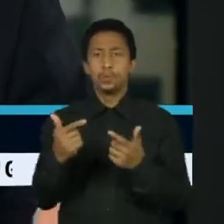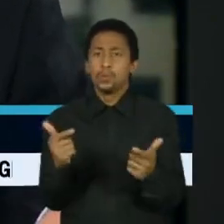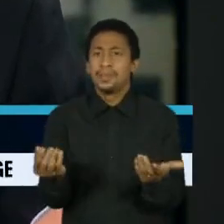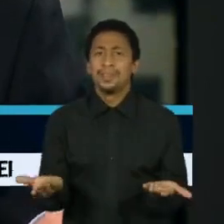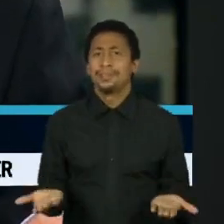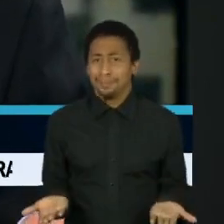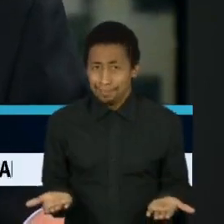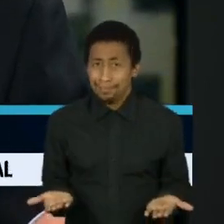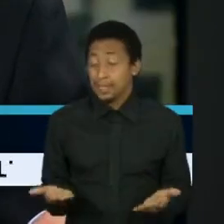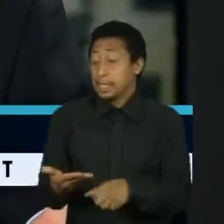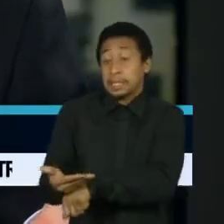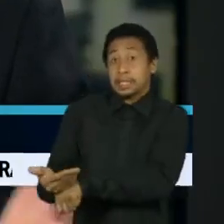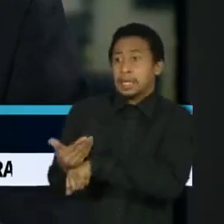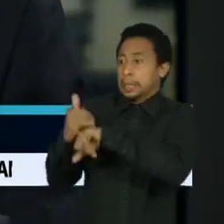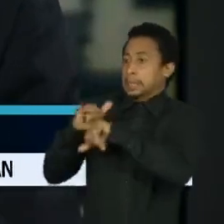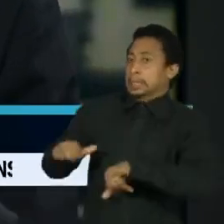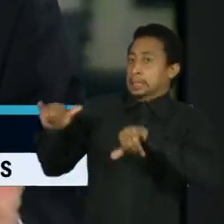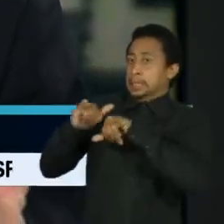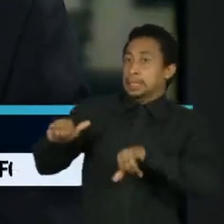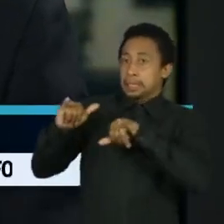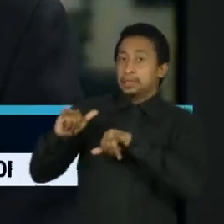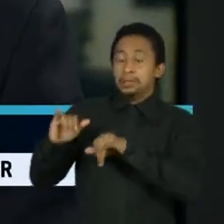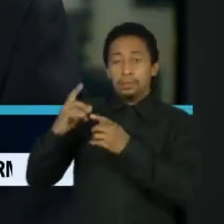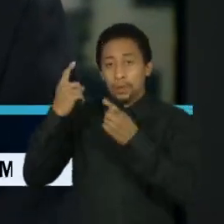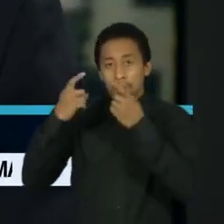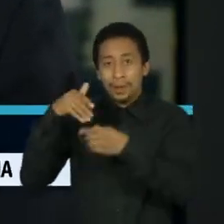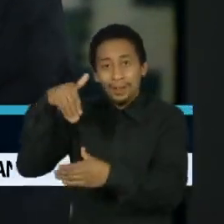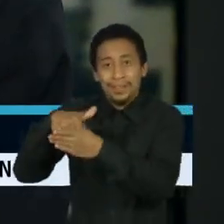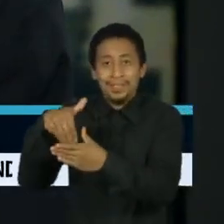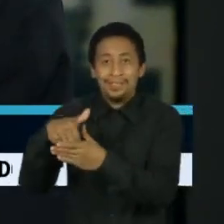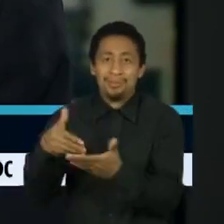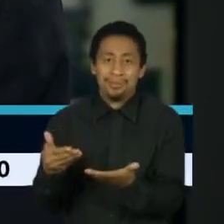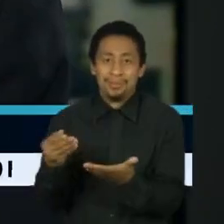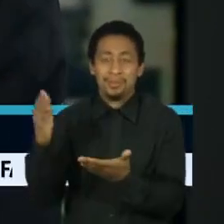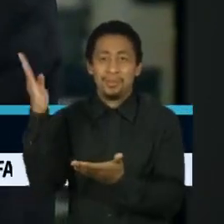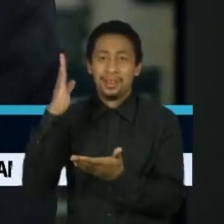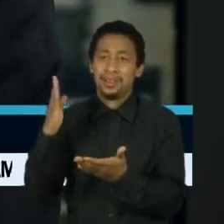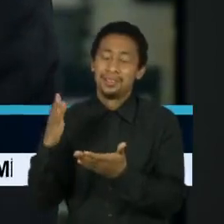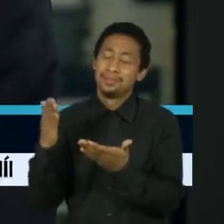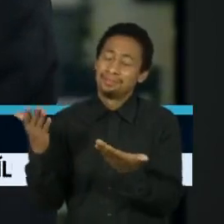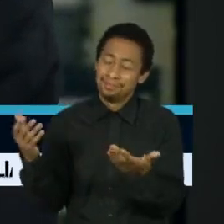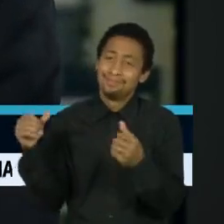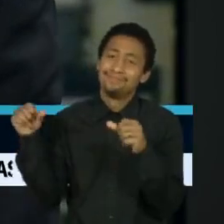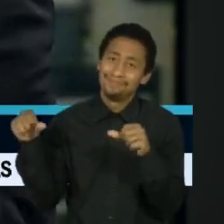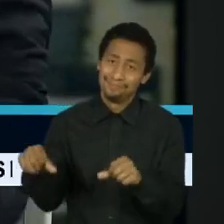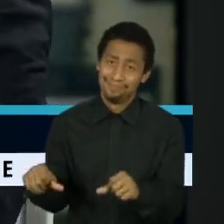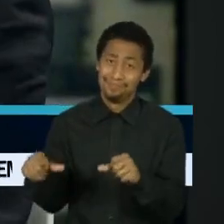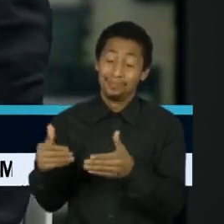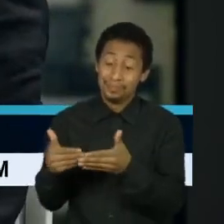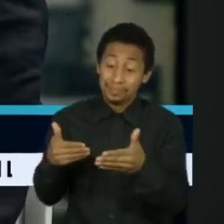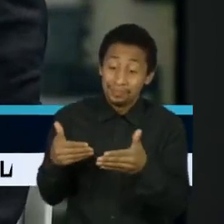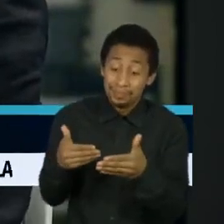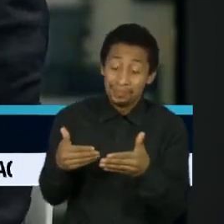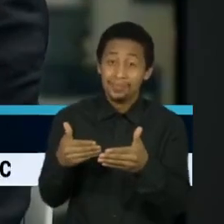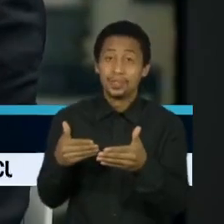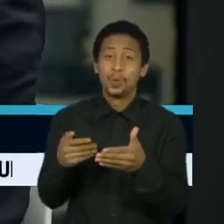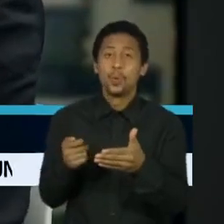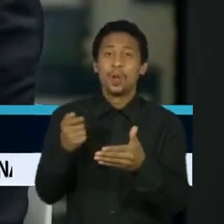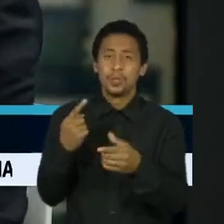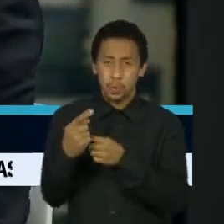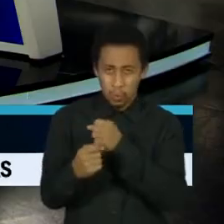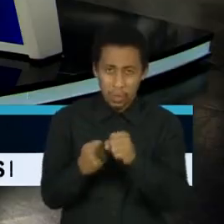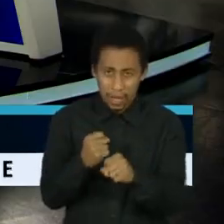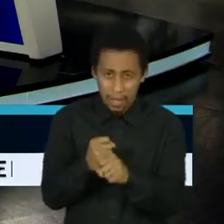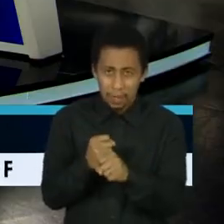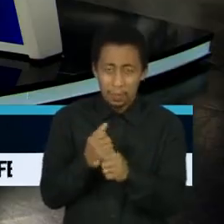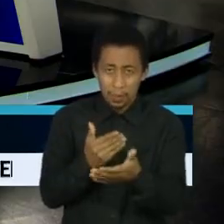antecipou dessa maneira a campanha eleitoral. É muito ruim para o Brasil. Quer dizer, nós estamos há mais de um ano da eleição, quer dizer, se pensar em dois turnos,